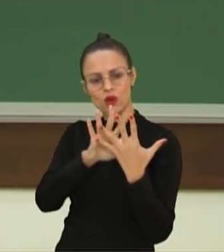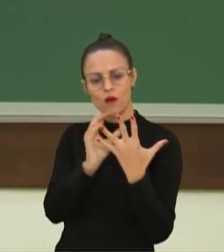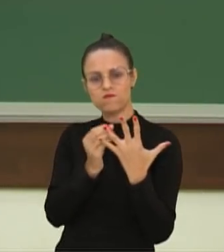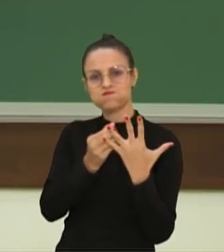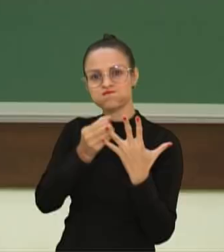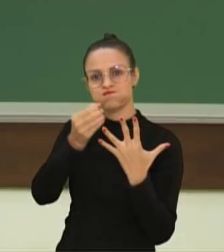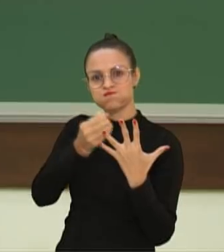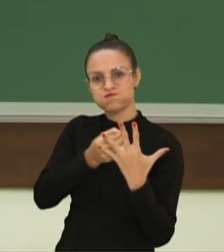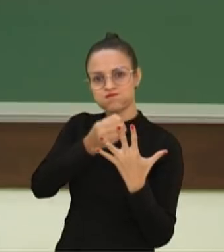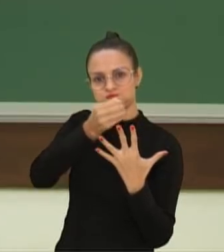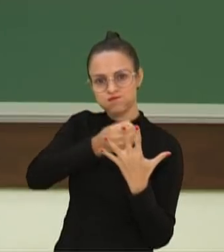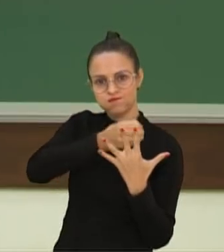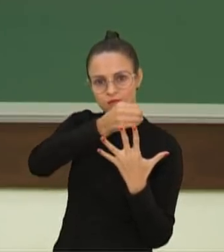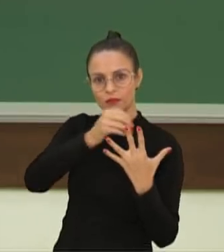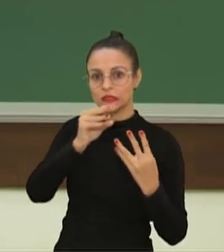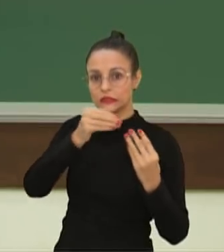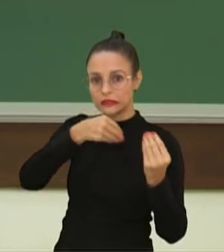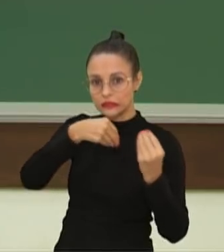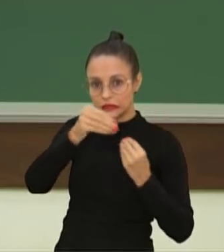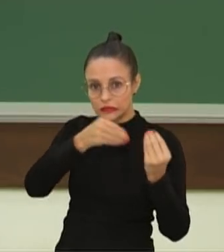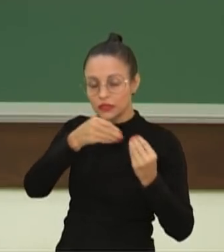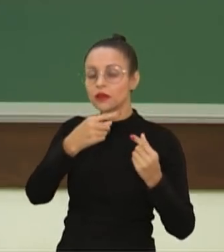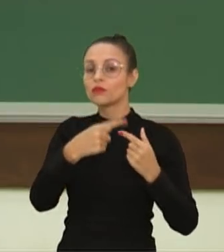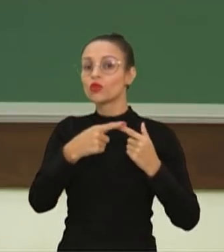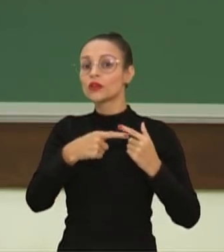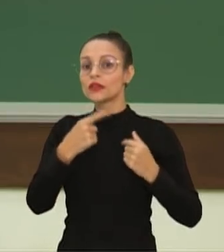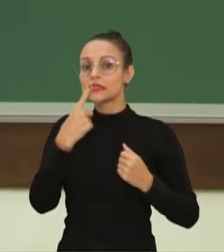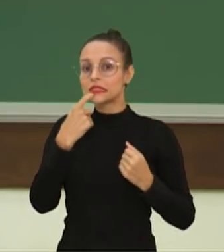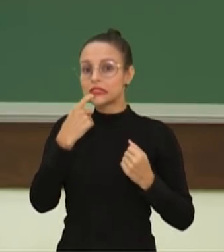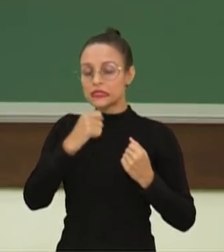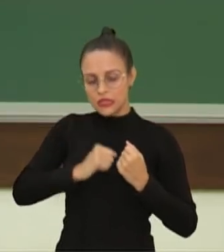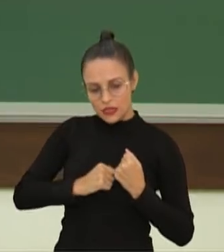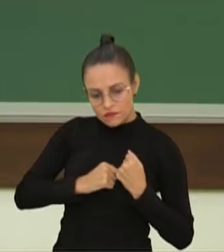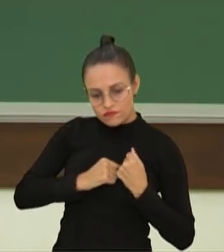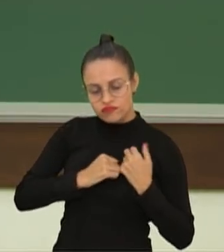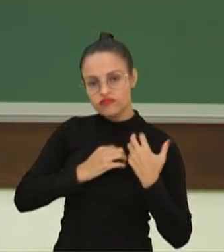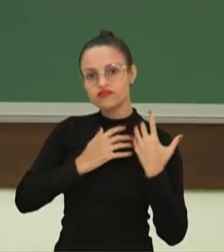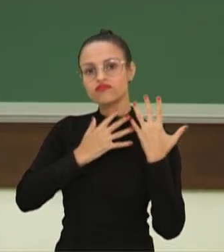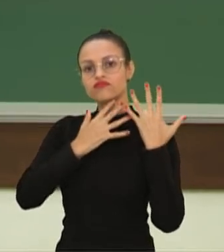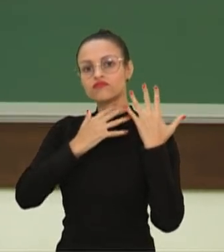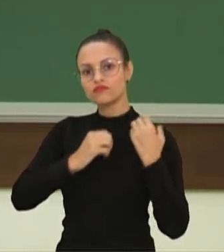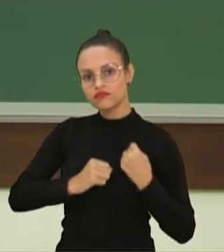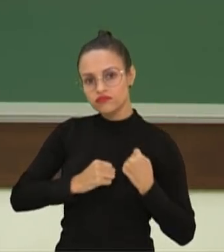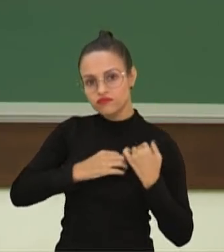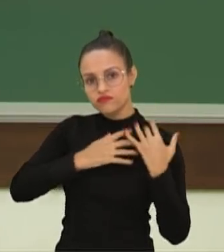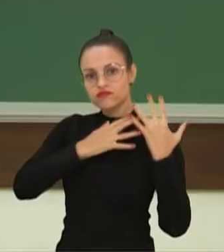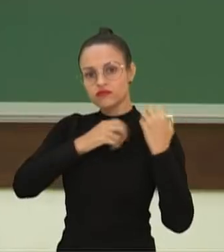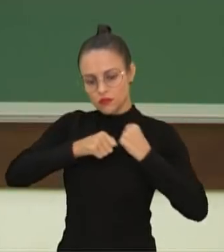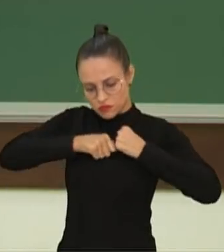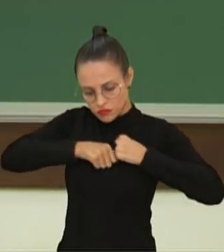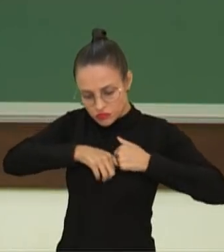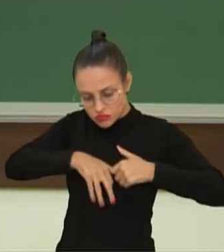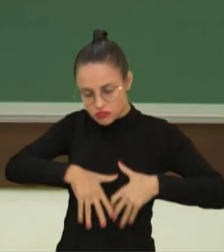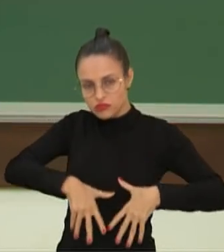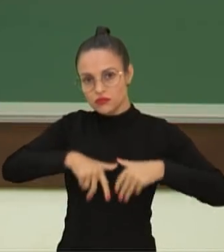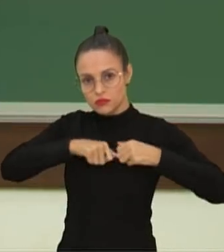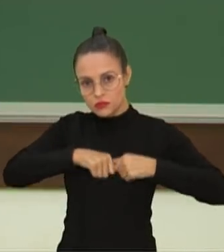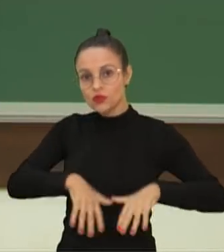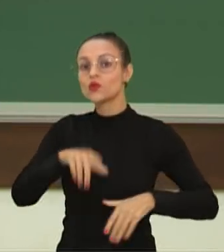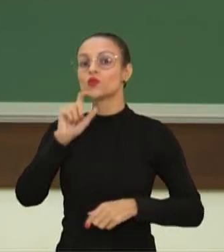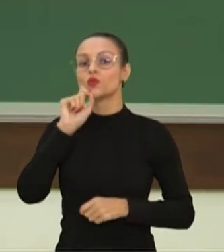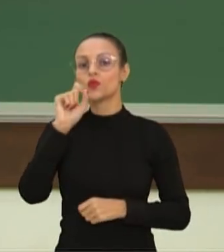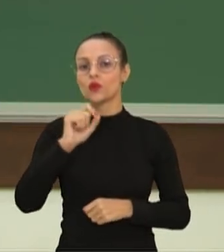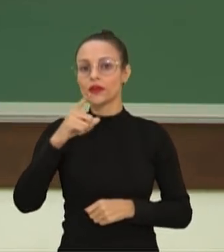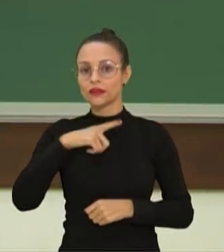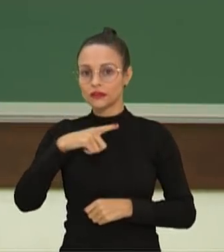elásticas. Afinal, quando o sangue é bombeado, quando ele é jogado pelo coração, existe aquilo que a gente já estudou,